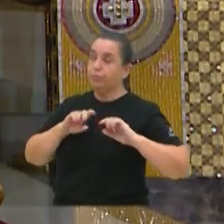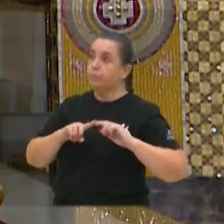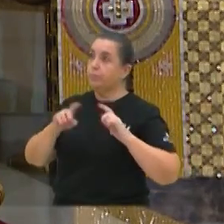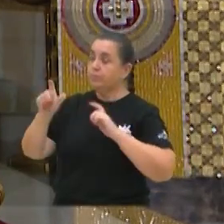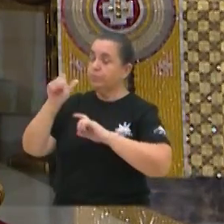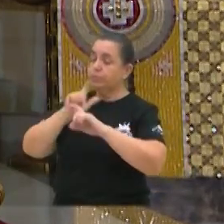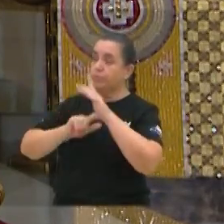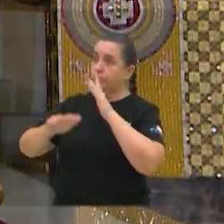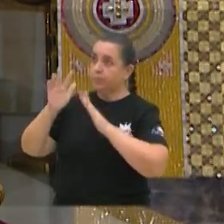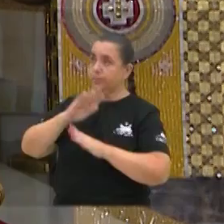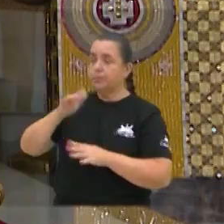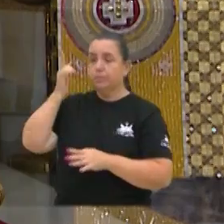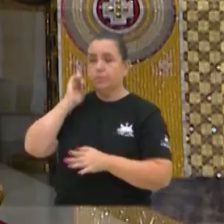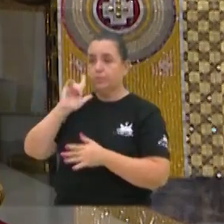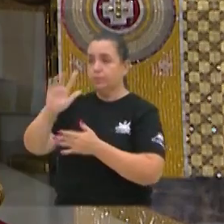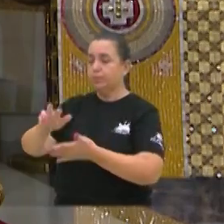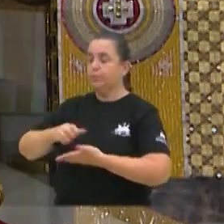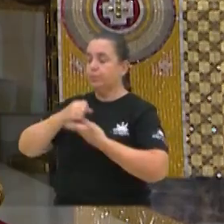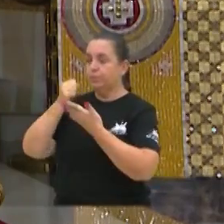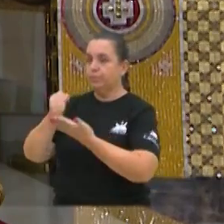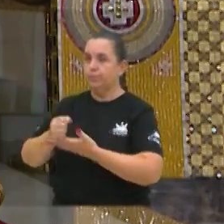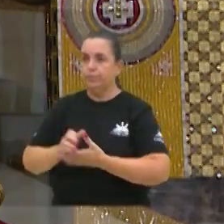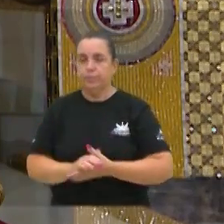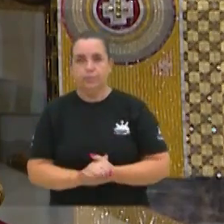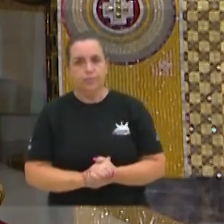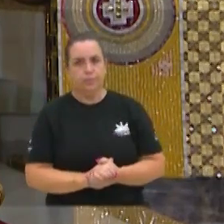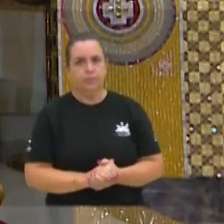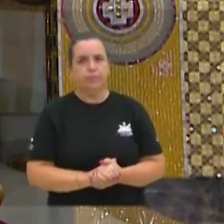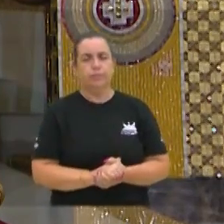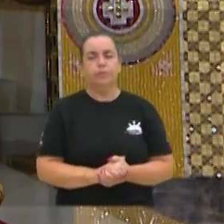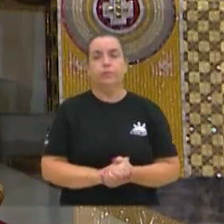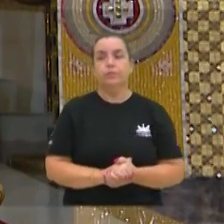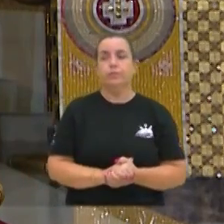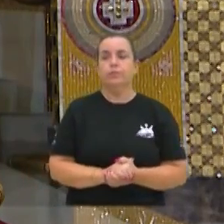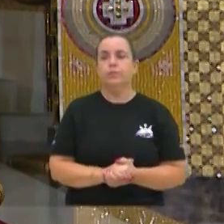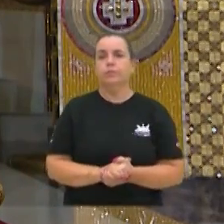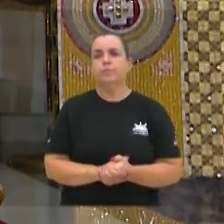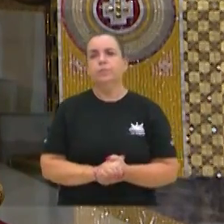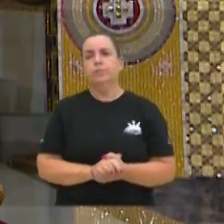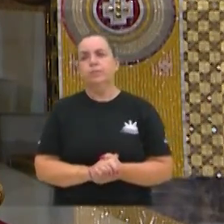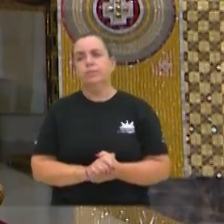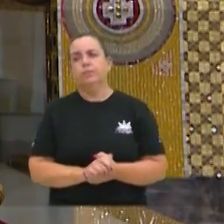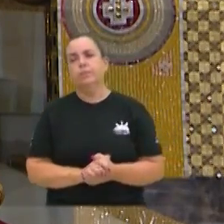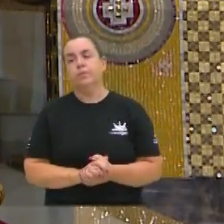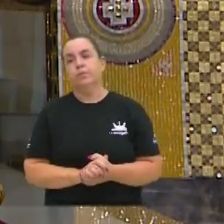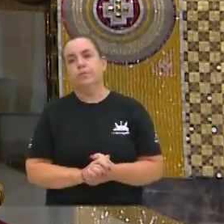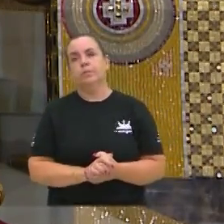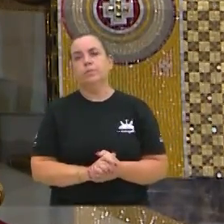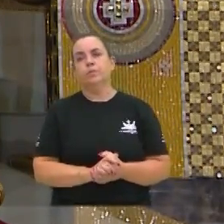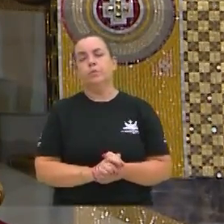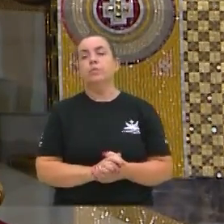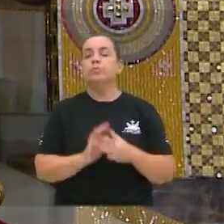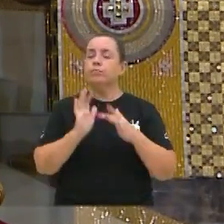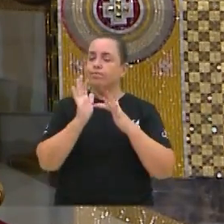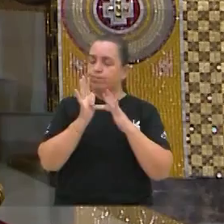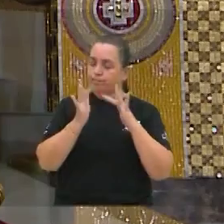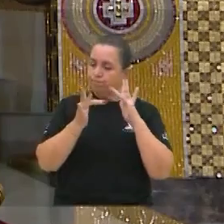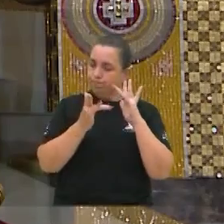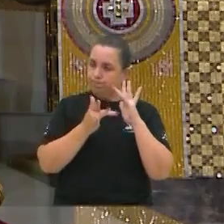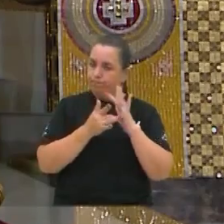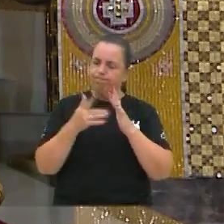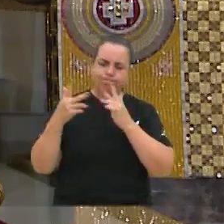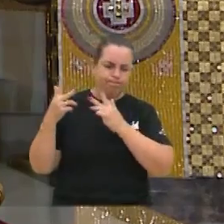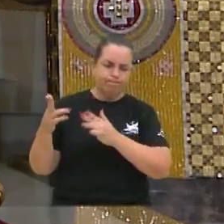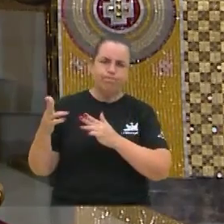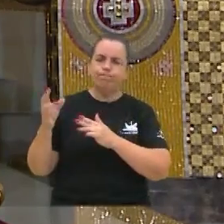em minha morada, mas dizei uma palavra e serei salvo. O mesmo Jesus que